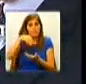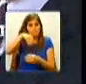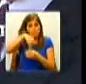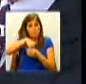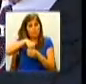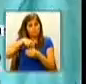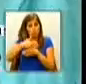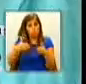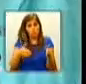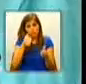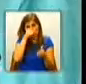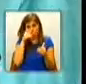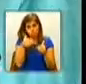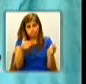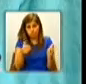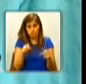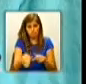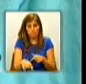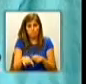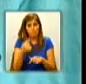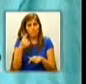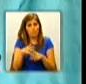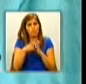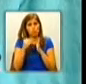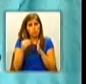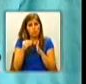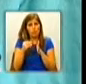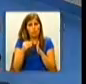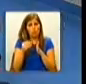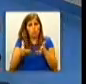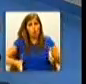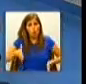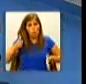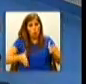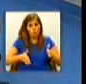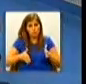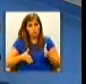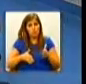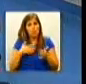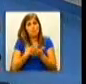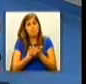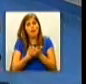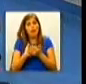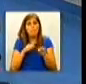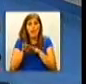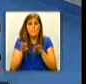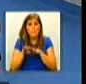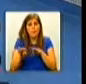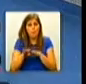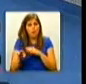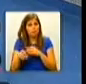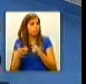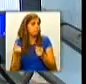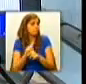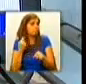espaço limitadíssimo que tem. Temos modelos robóticos de última geração, que permitem treinar desde todo o tipo de complicações